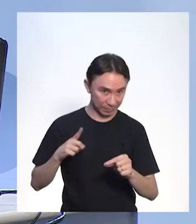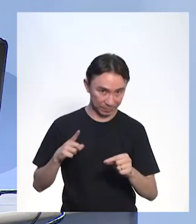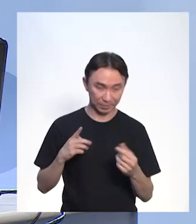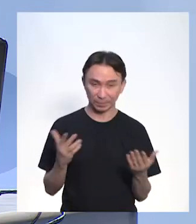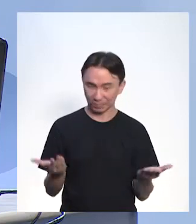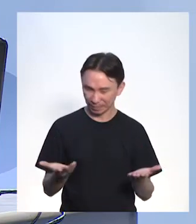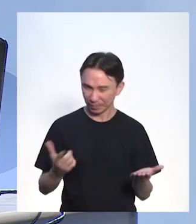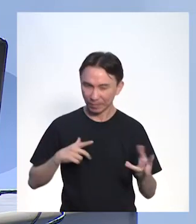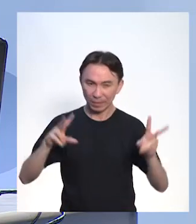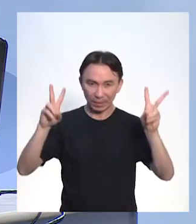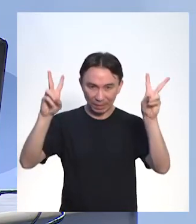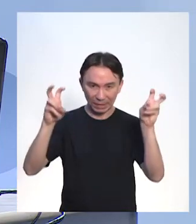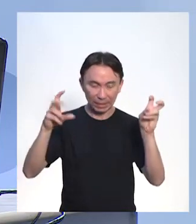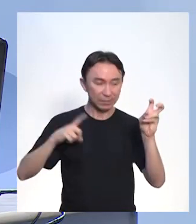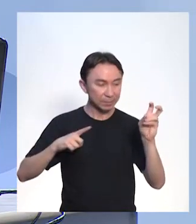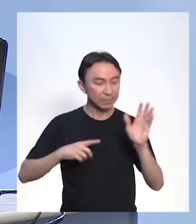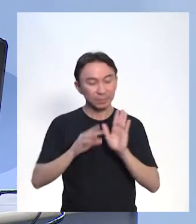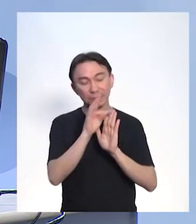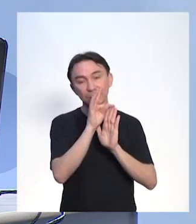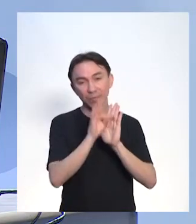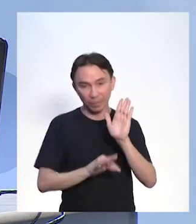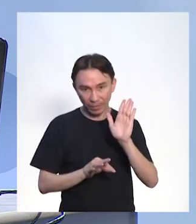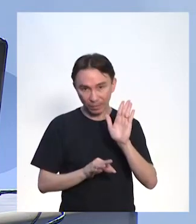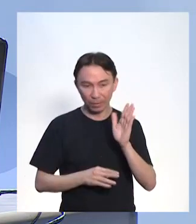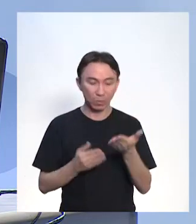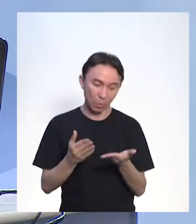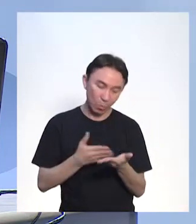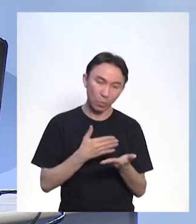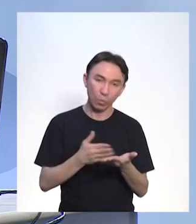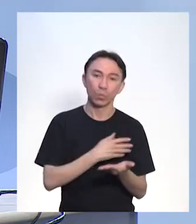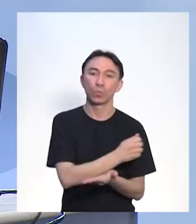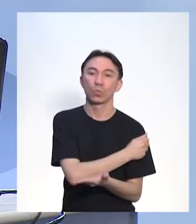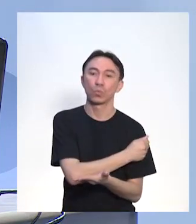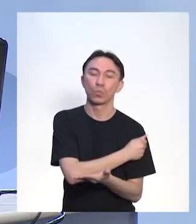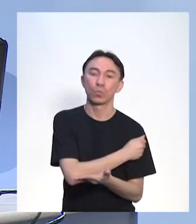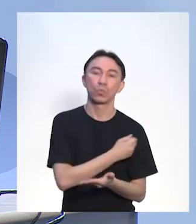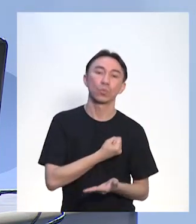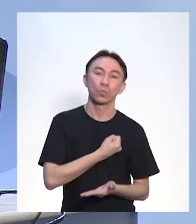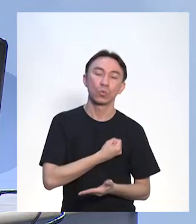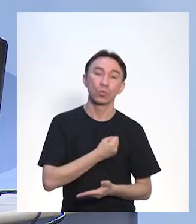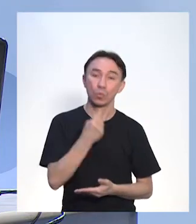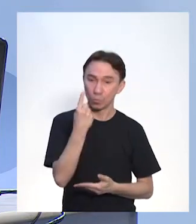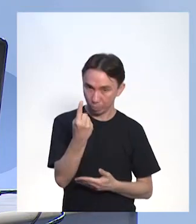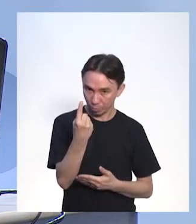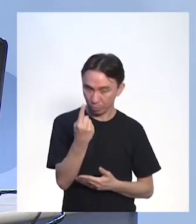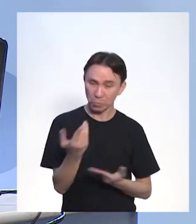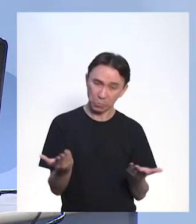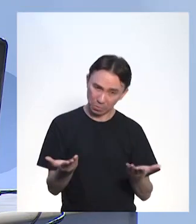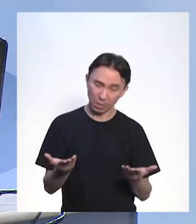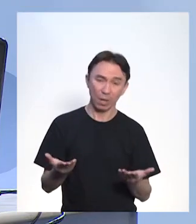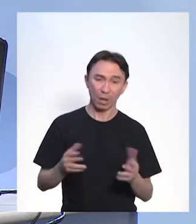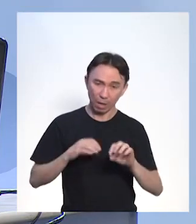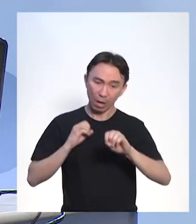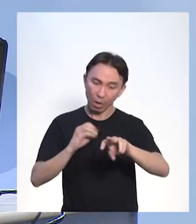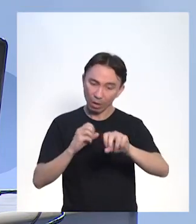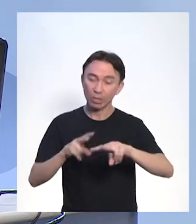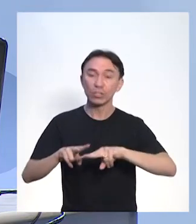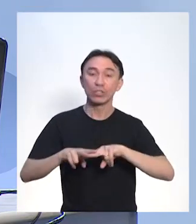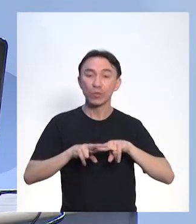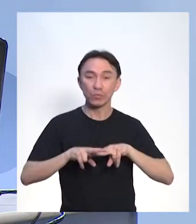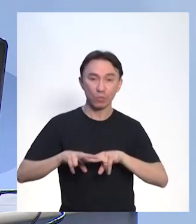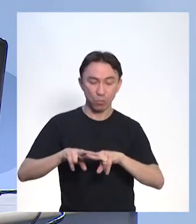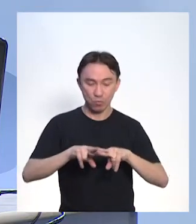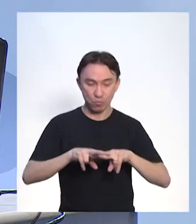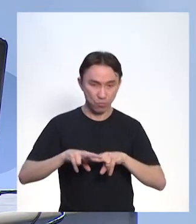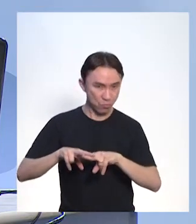texto da aula de hoje do Caderno do Aluno, volume 1, tá? Por quê? Porque a gente está fazendo umas aulas de revisão, tá? São aulas de revisão. A gente está vendo o